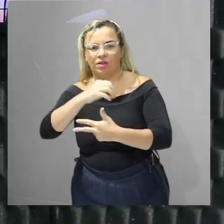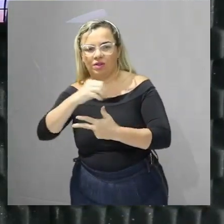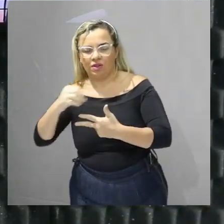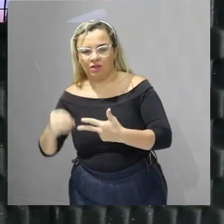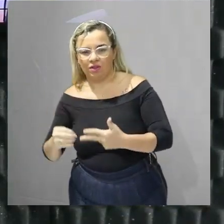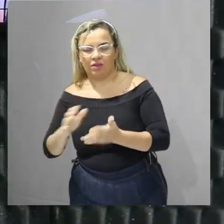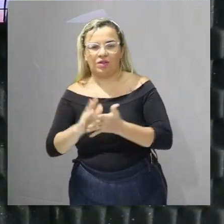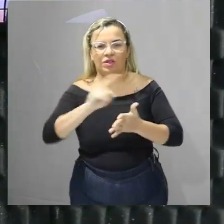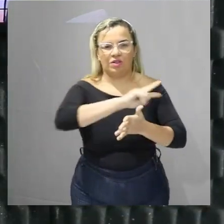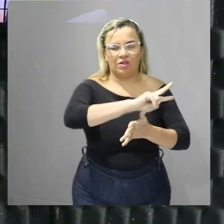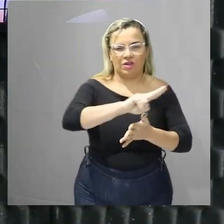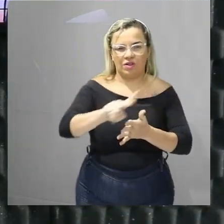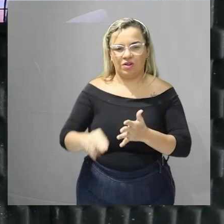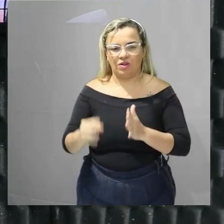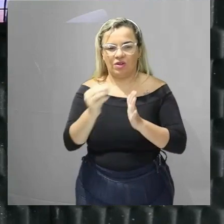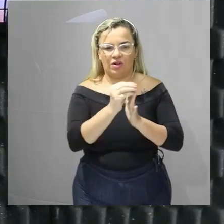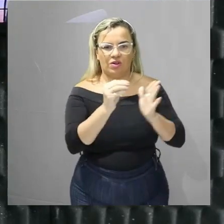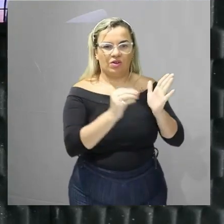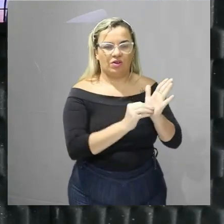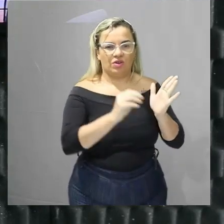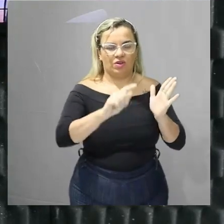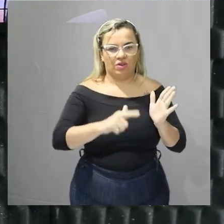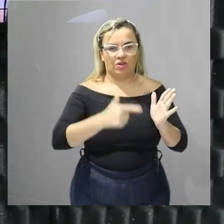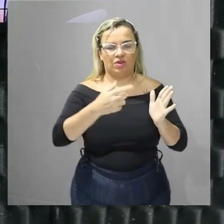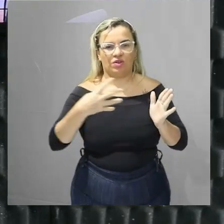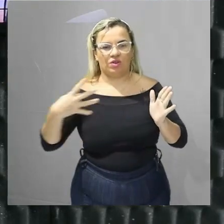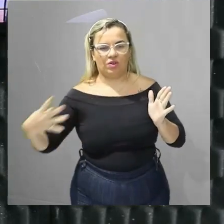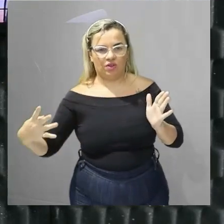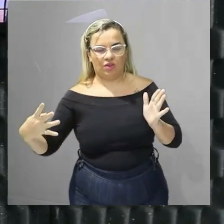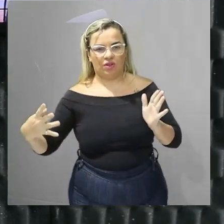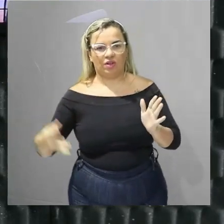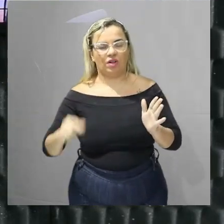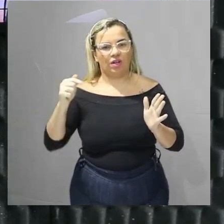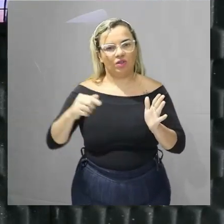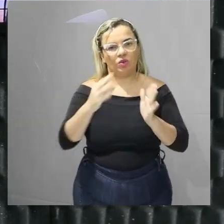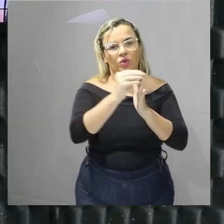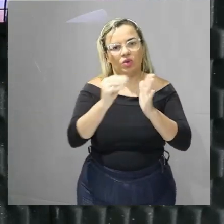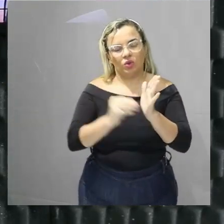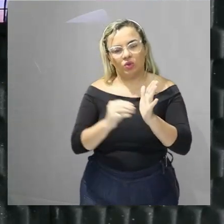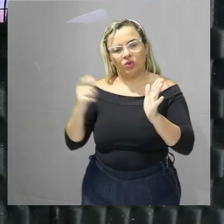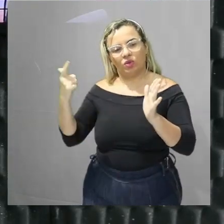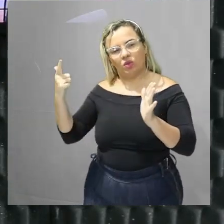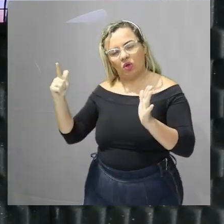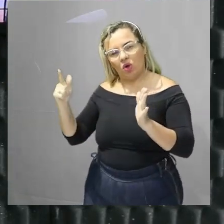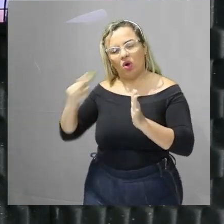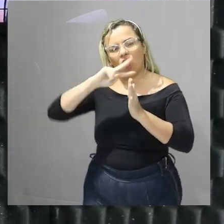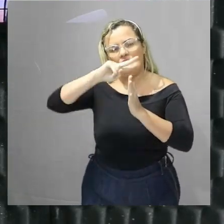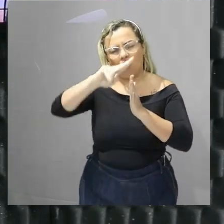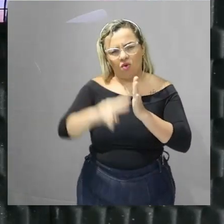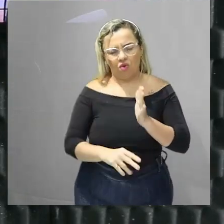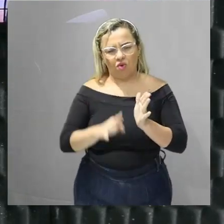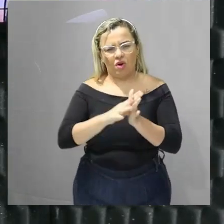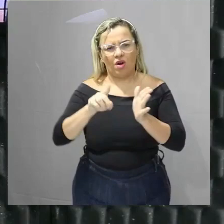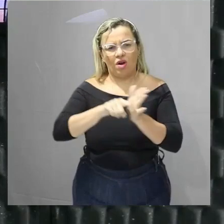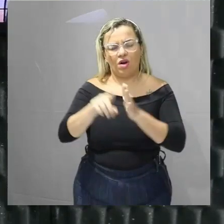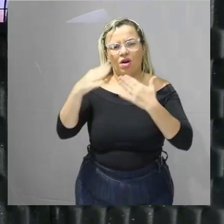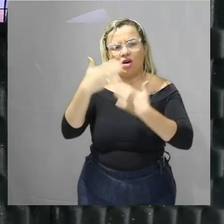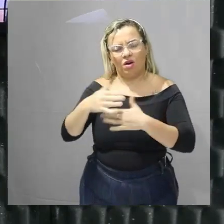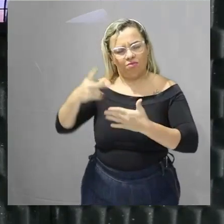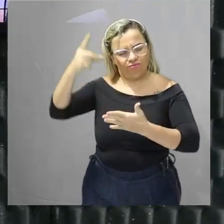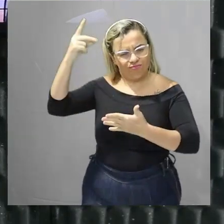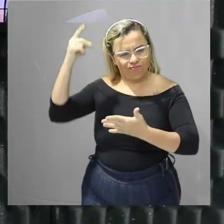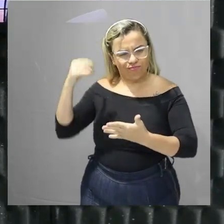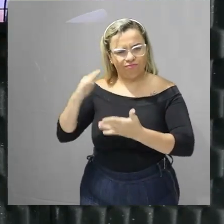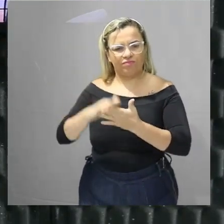fazendo aí uma série de aulas, 24 ao total de Geografia, só para tu ter noção, né? Com muita resolução de questões das últimas provas,